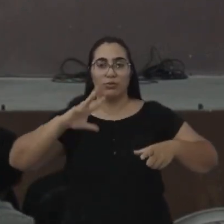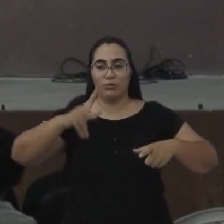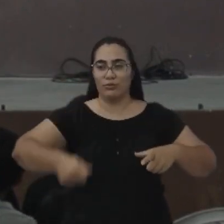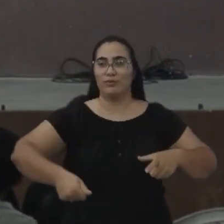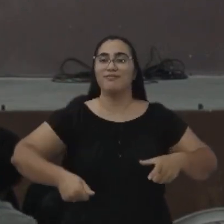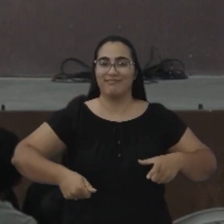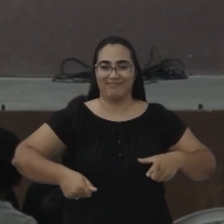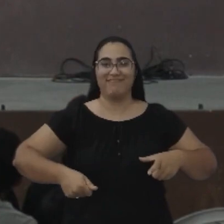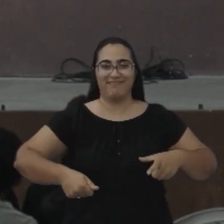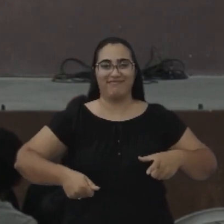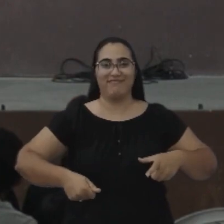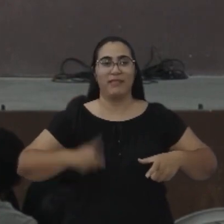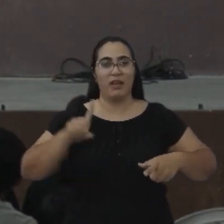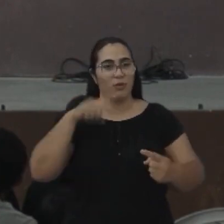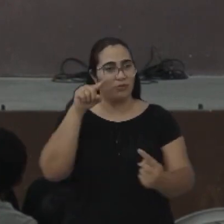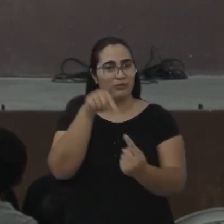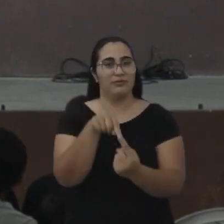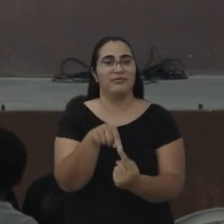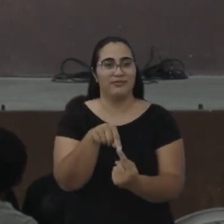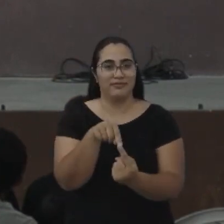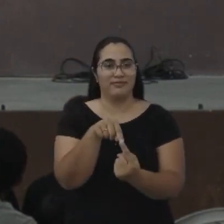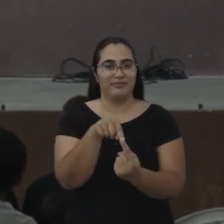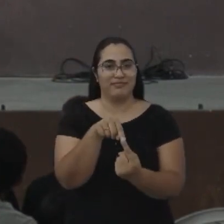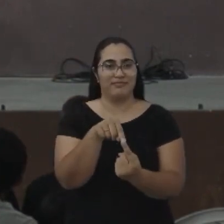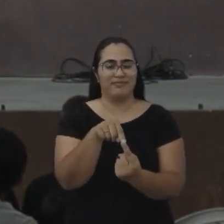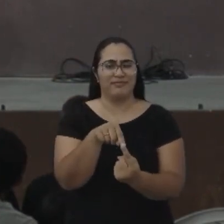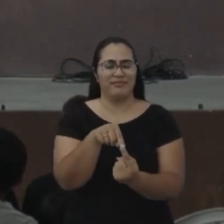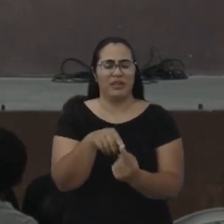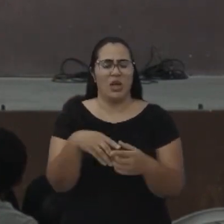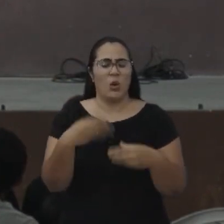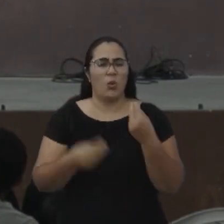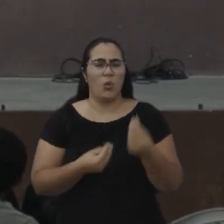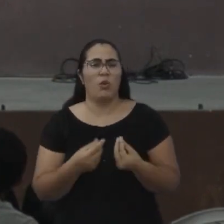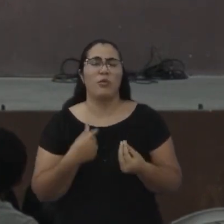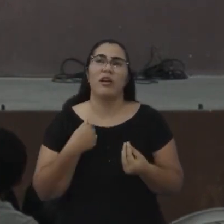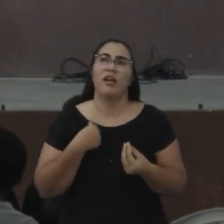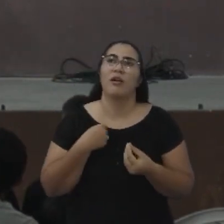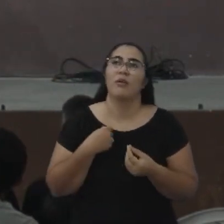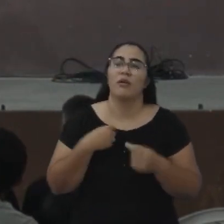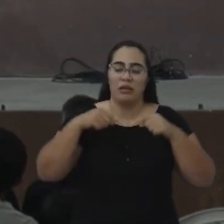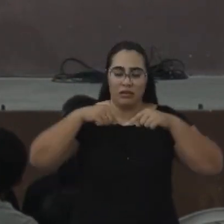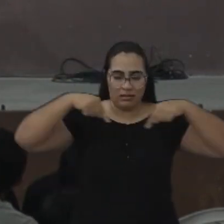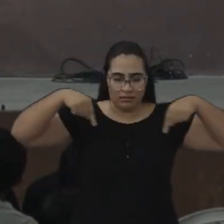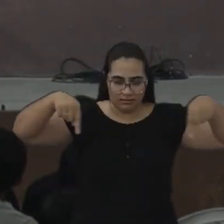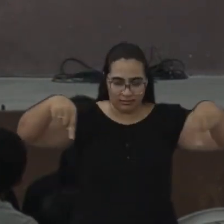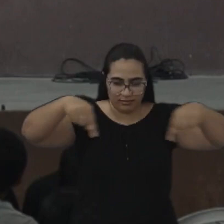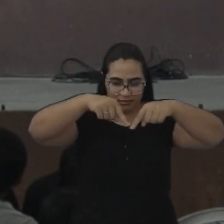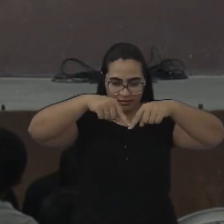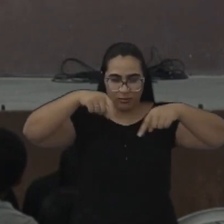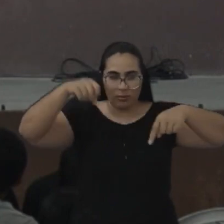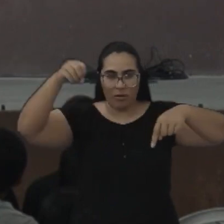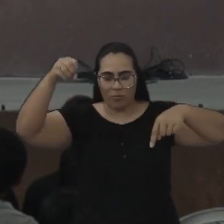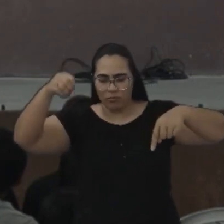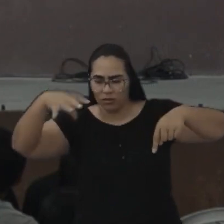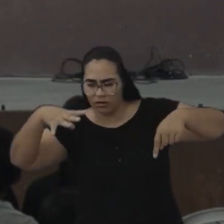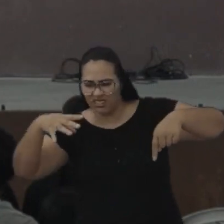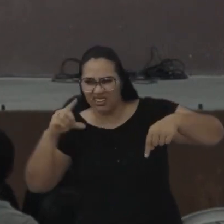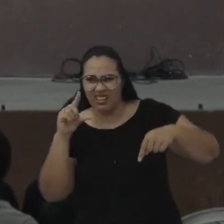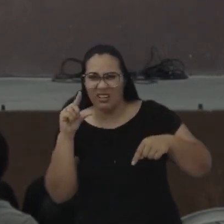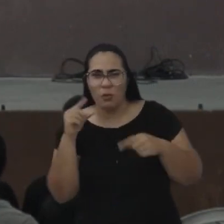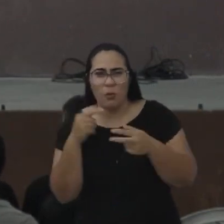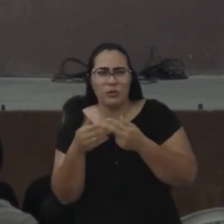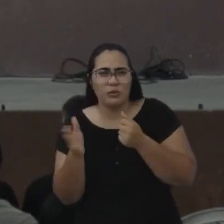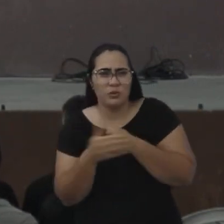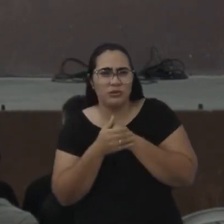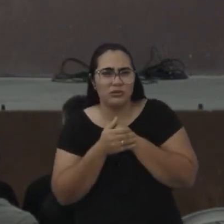ambiente. Essa é a função dela. Não faz sentido eu instalar uma lâmpada num local que não vai iluminar, o